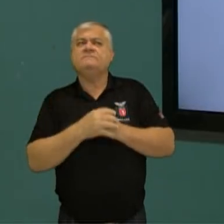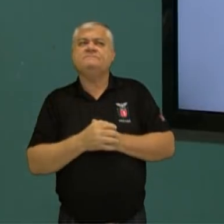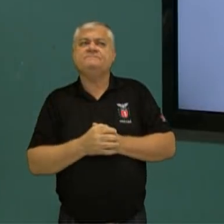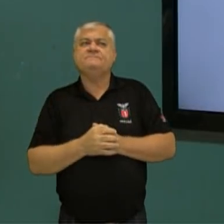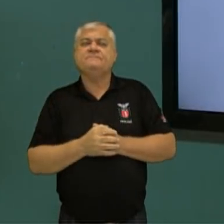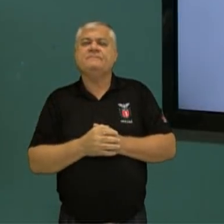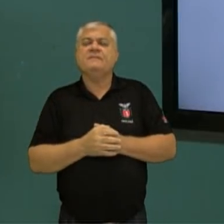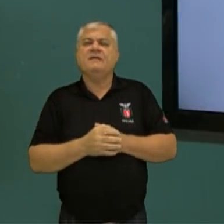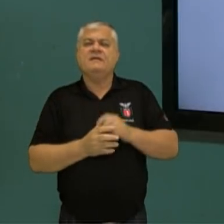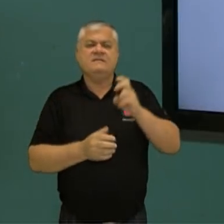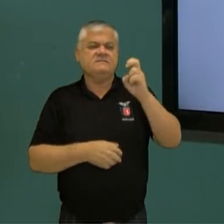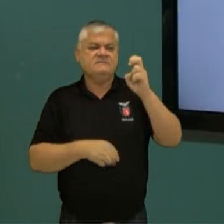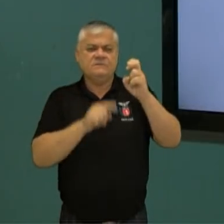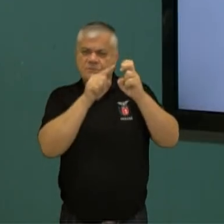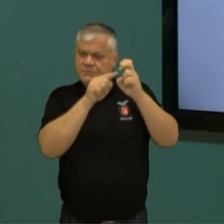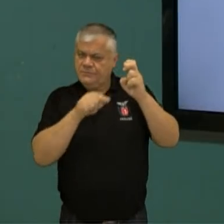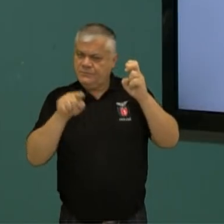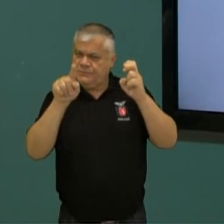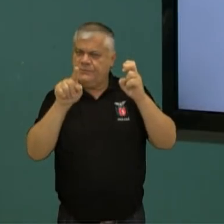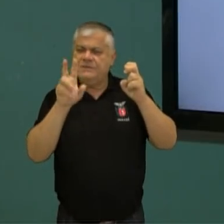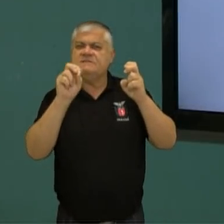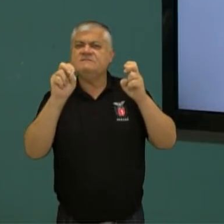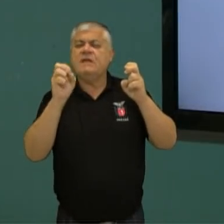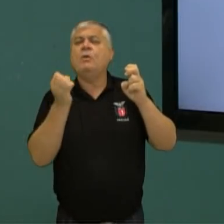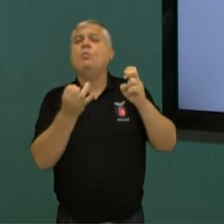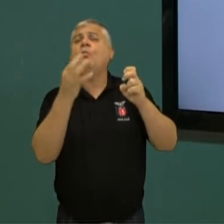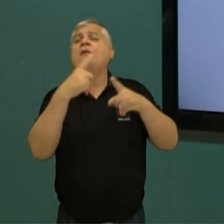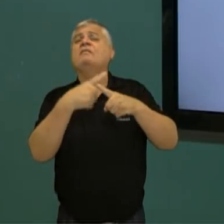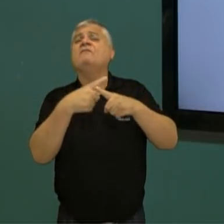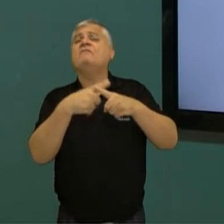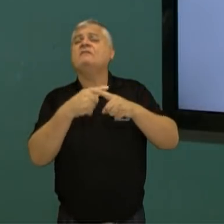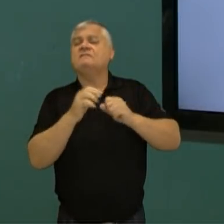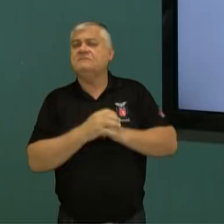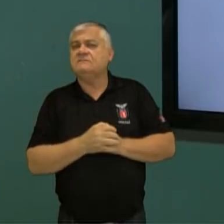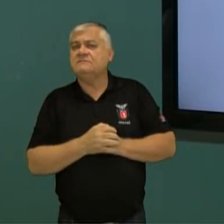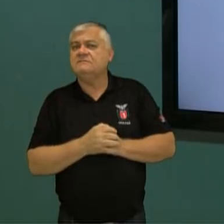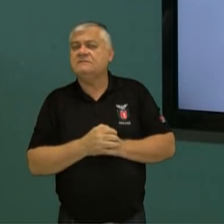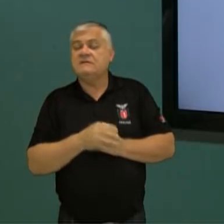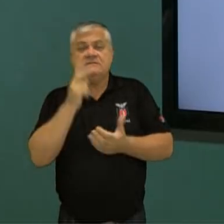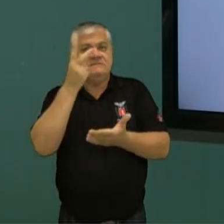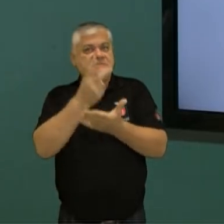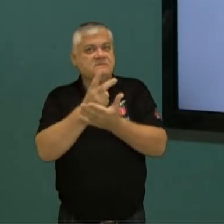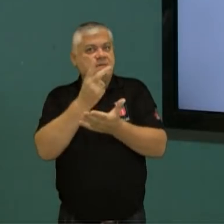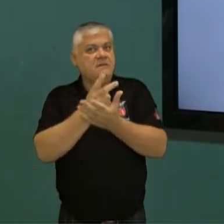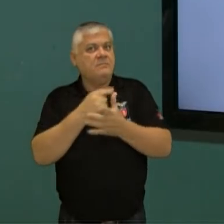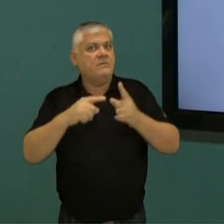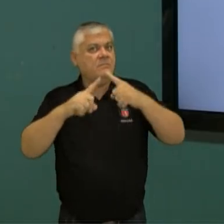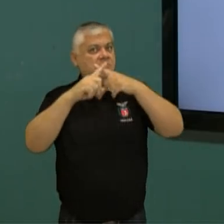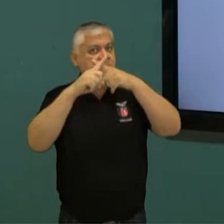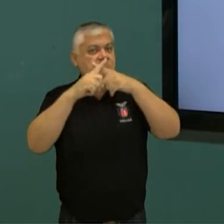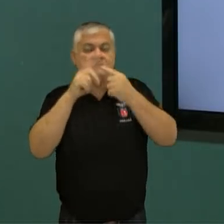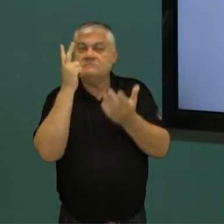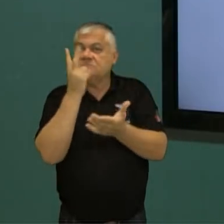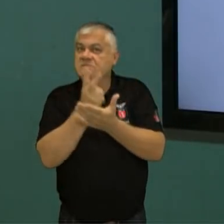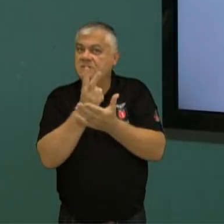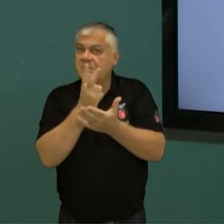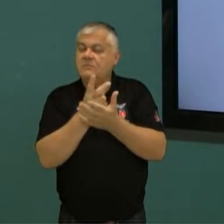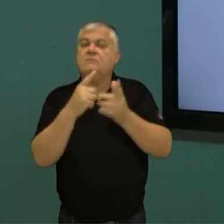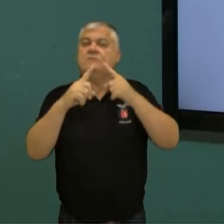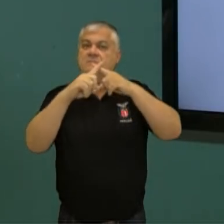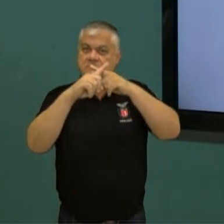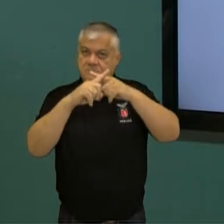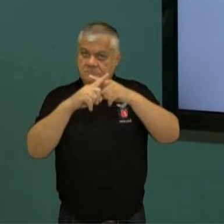do 5 e chegar no 100, por quanto eu multipliquei? Sempre é multiplicação. Não posso somar, não posso subtrair.